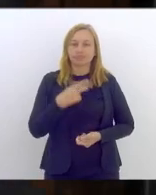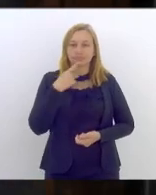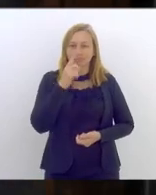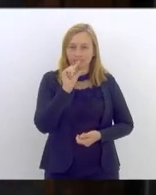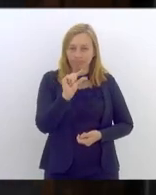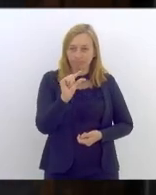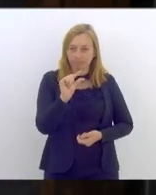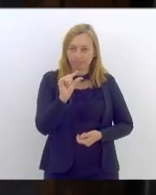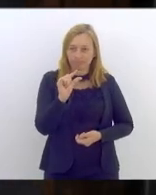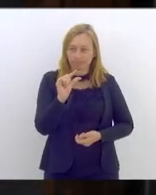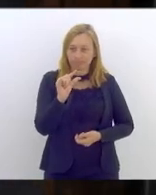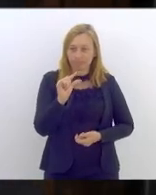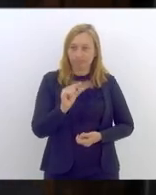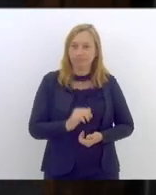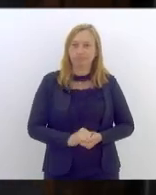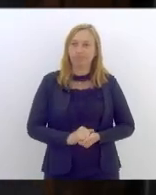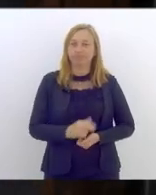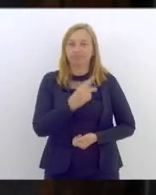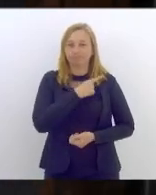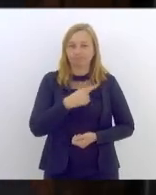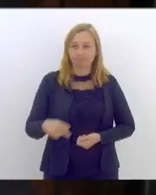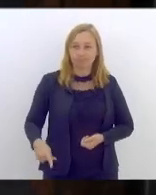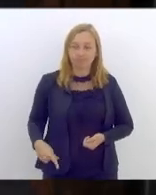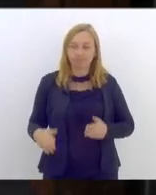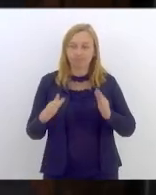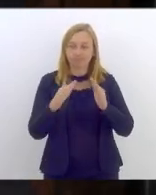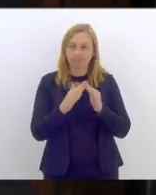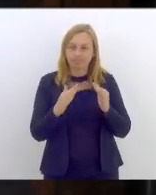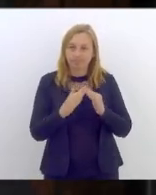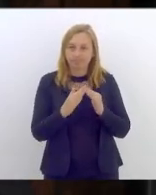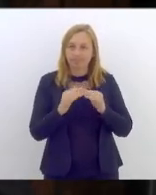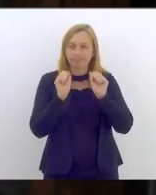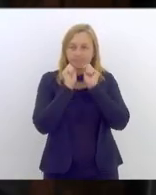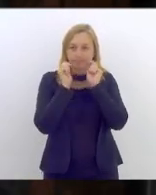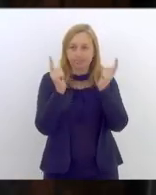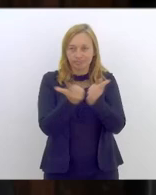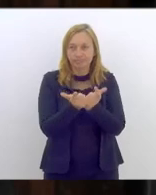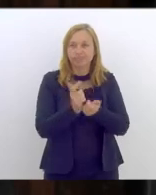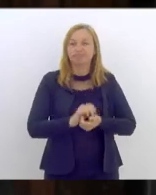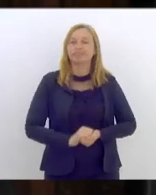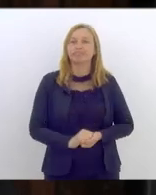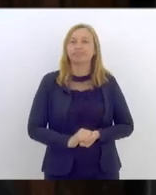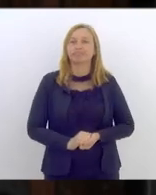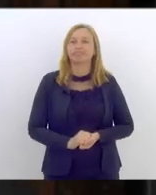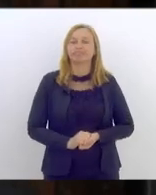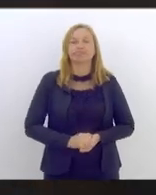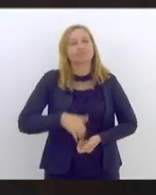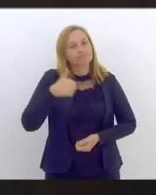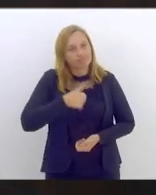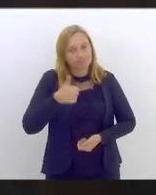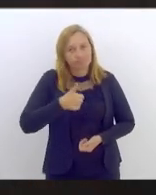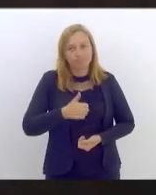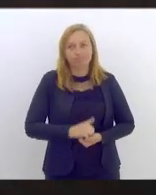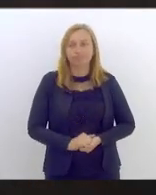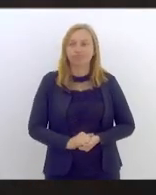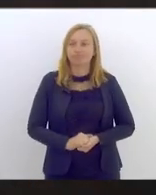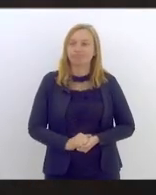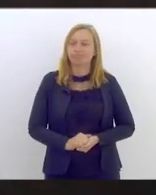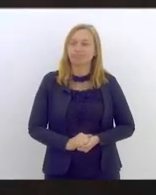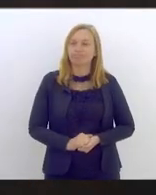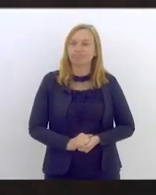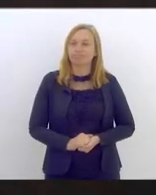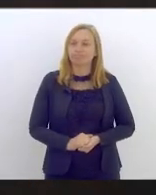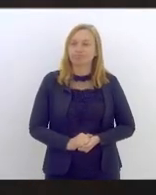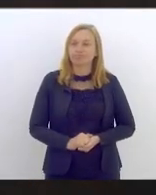pouco da do presidente desta casa Legislativa primeiro pela pela